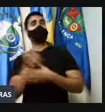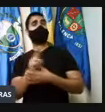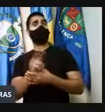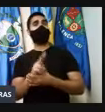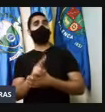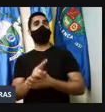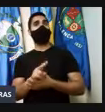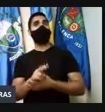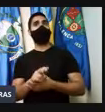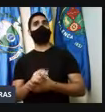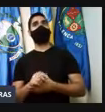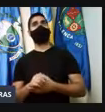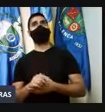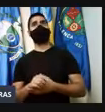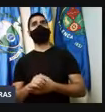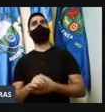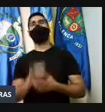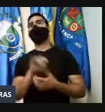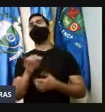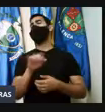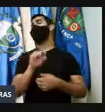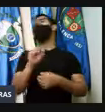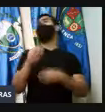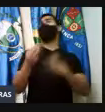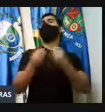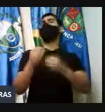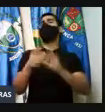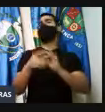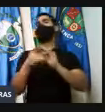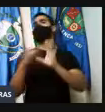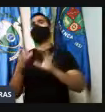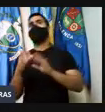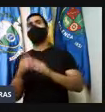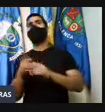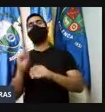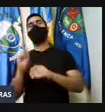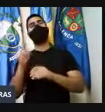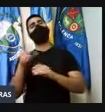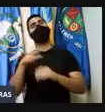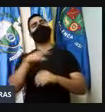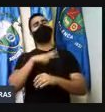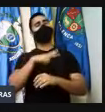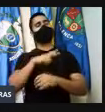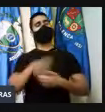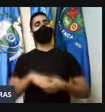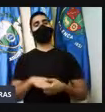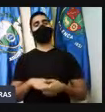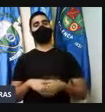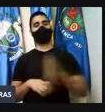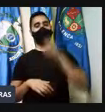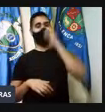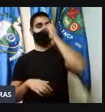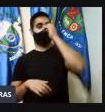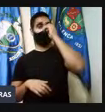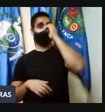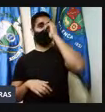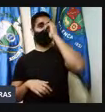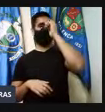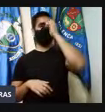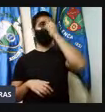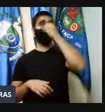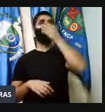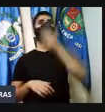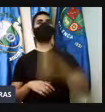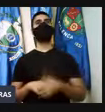se vai ser uma concessão, uma permissão, uma público-privada. Isso é o sim. E presidente,